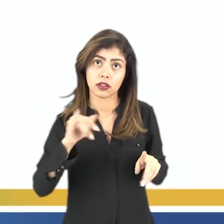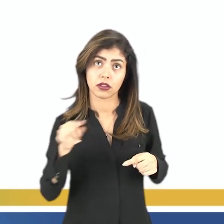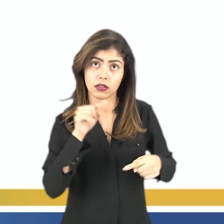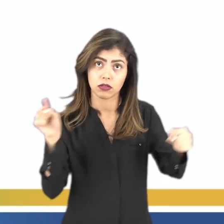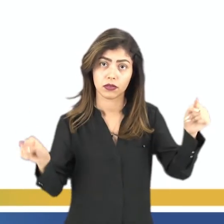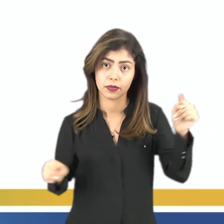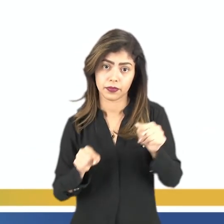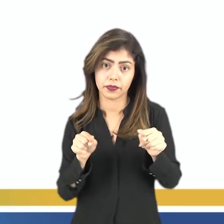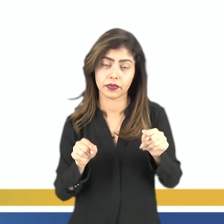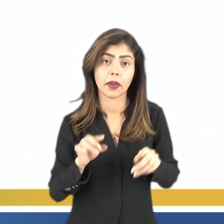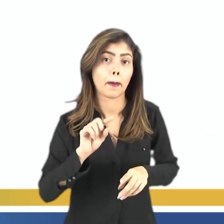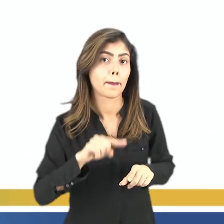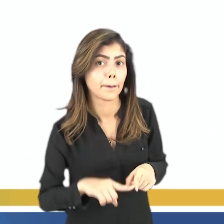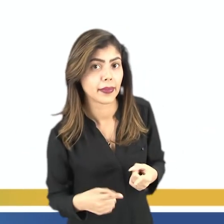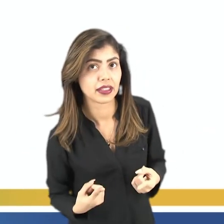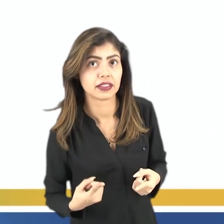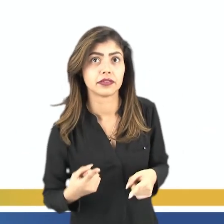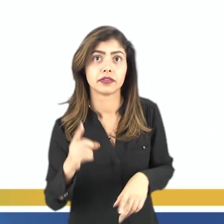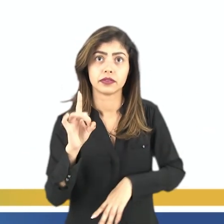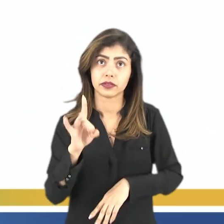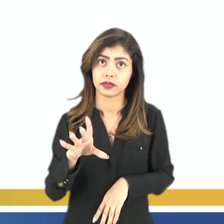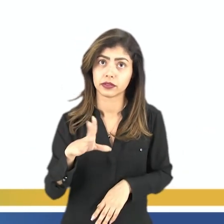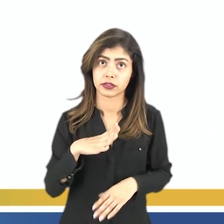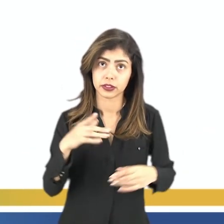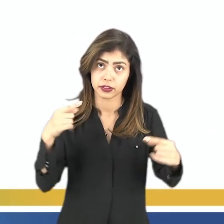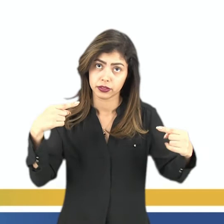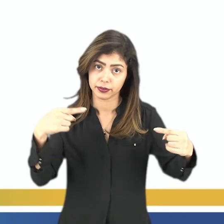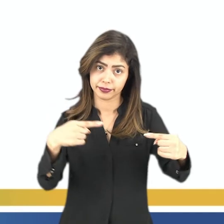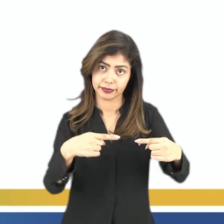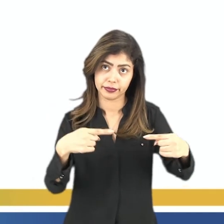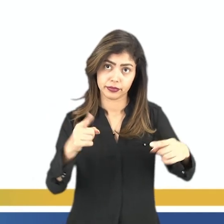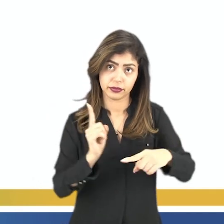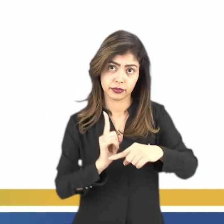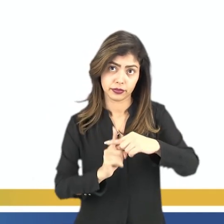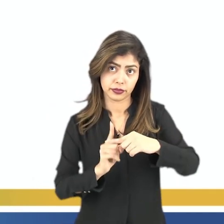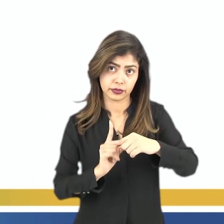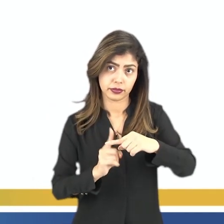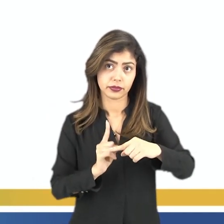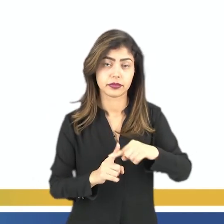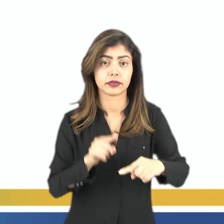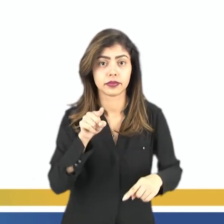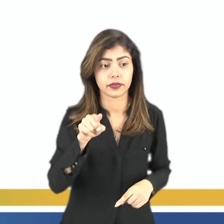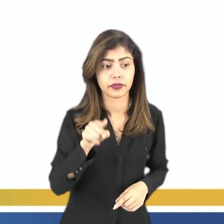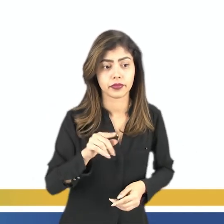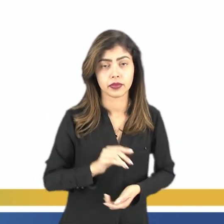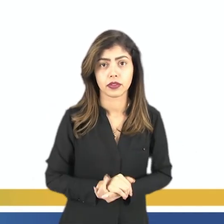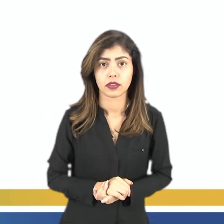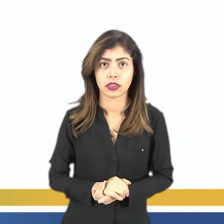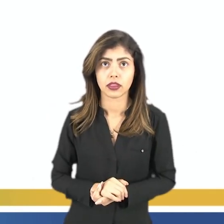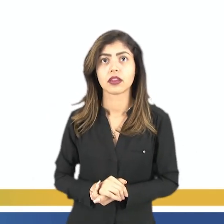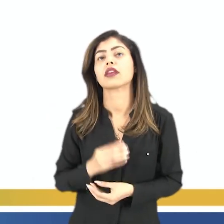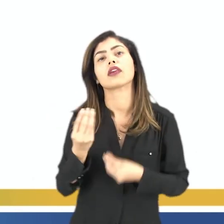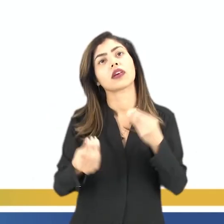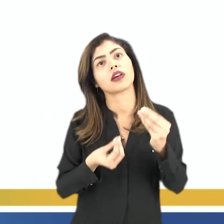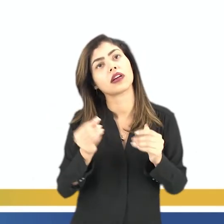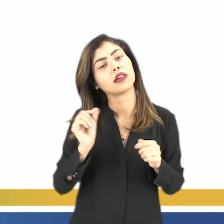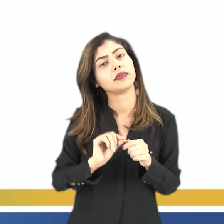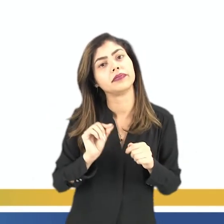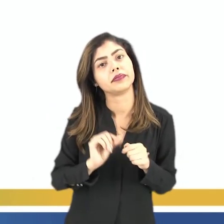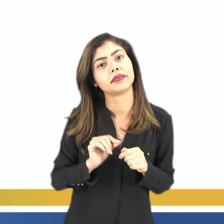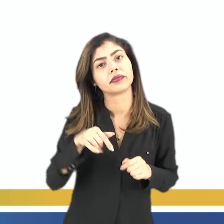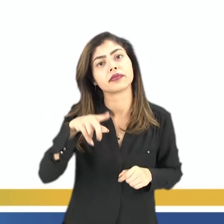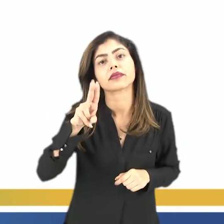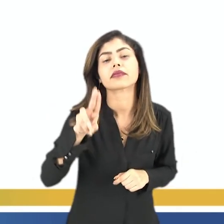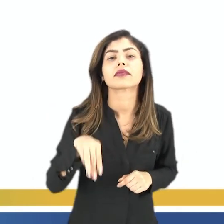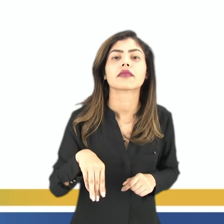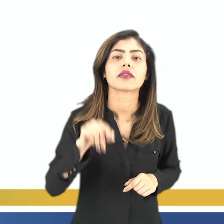os pontos. Porém, a lâmpada ela está centralizada no ponto positivo, ali, que é exatamente como funciona. Então,